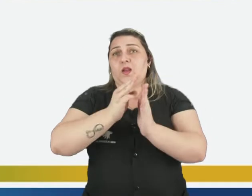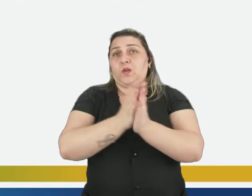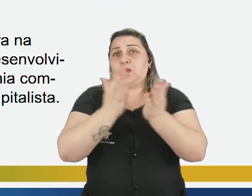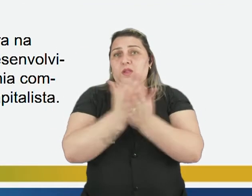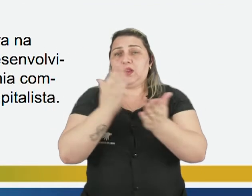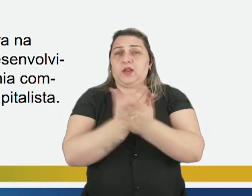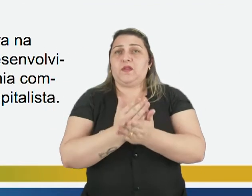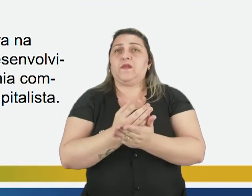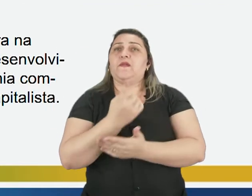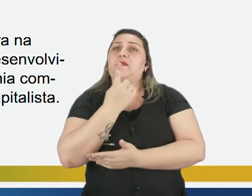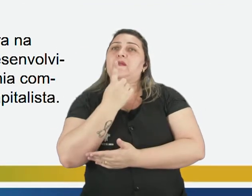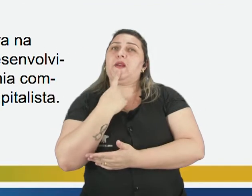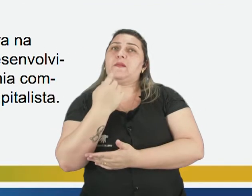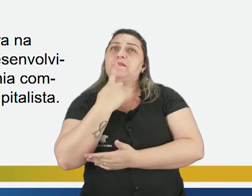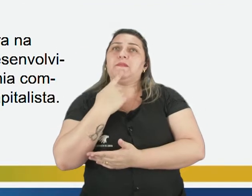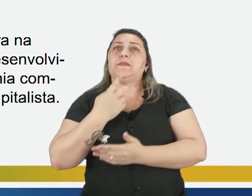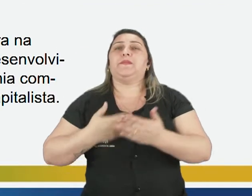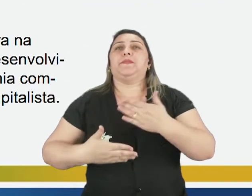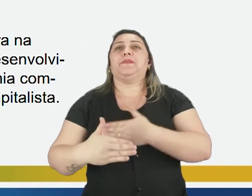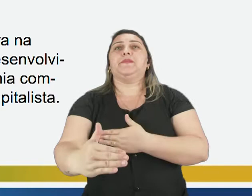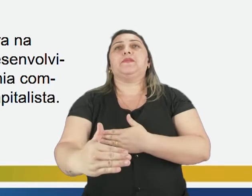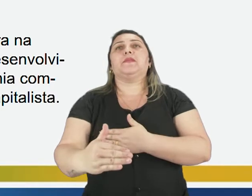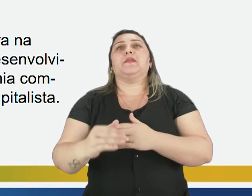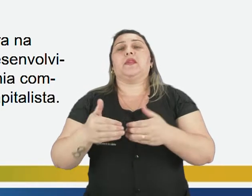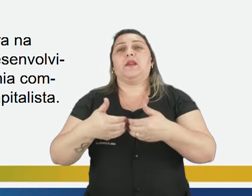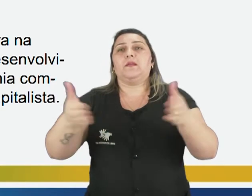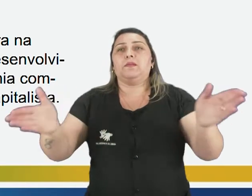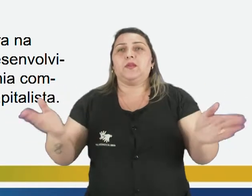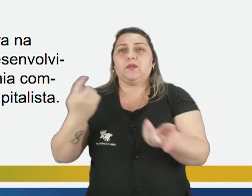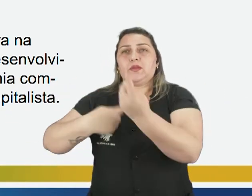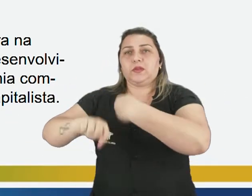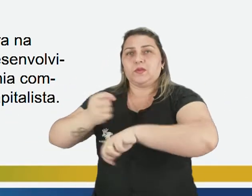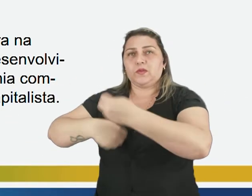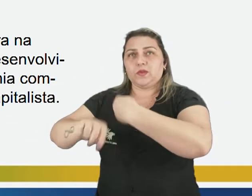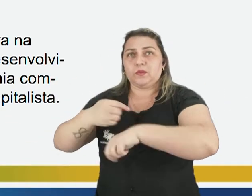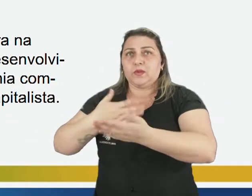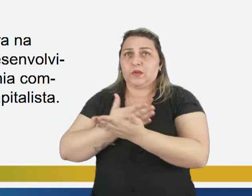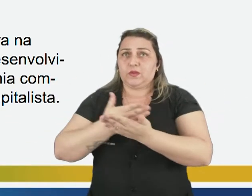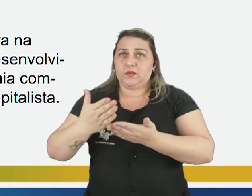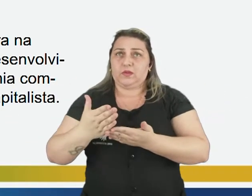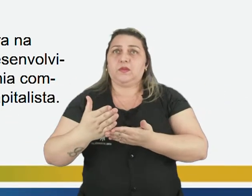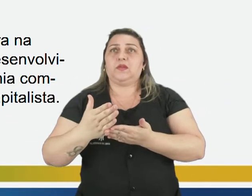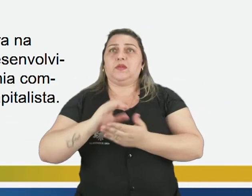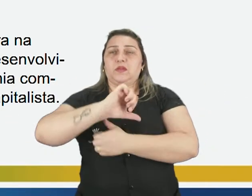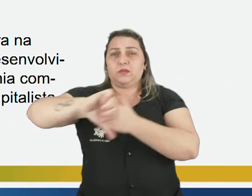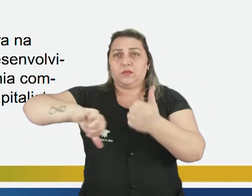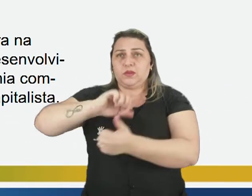Vermelho. Vamos seguir em frente. Quanto à abertura econômica, foram iniciadas